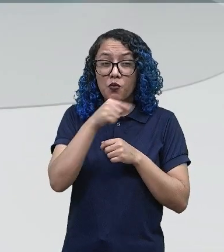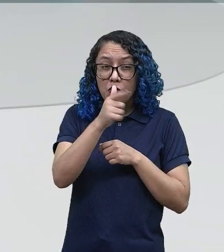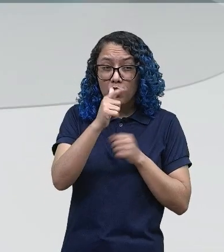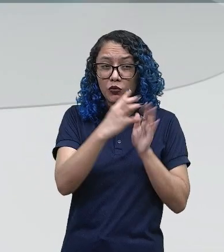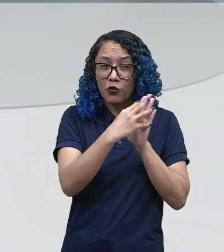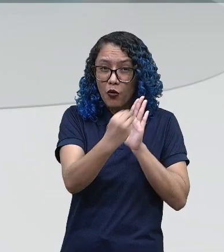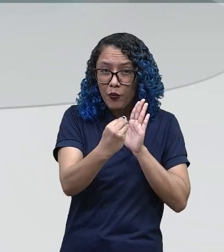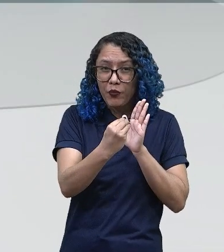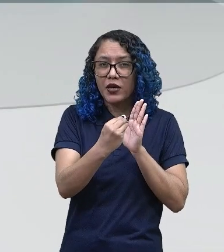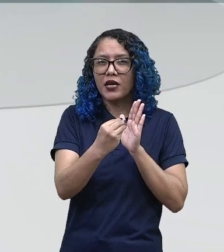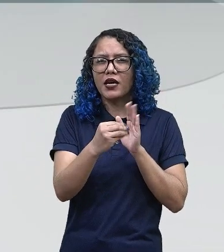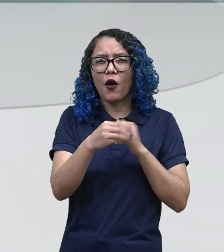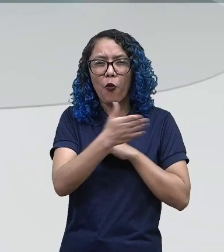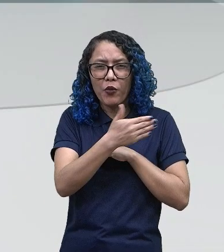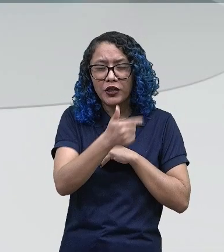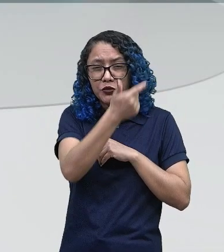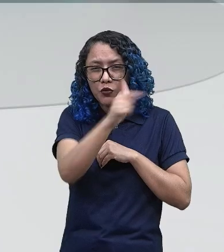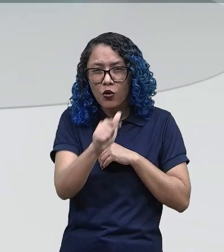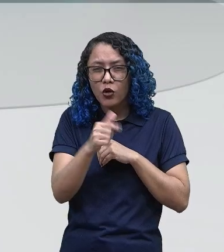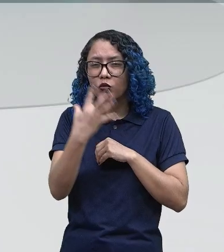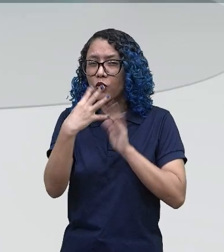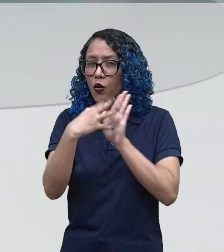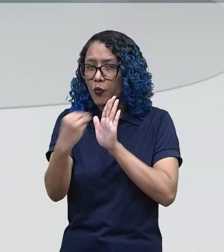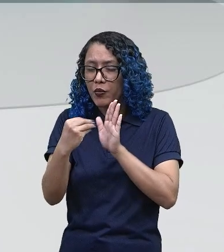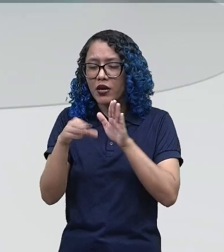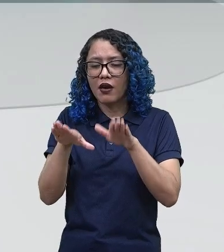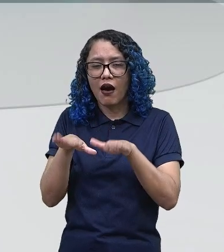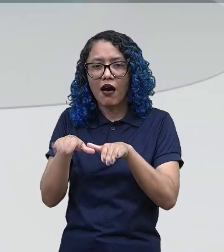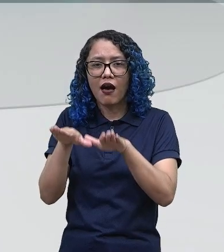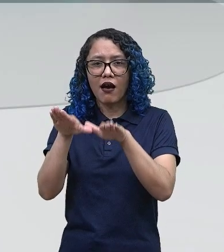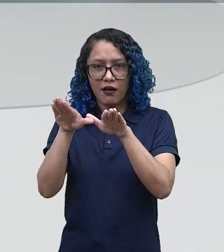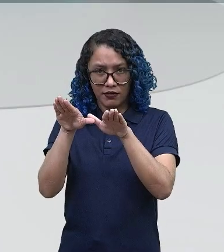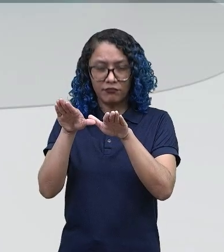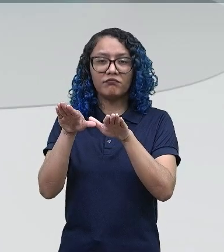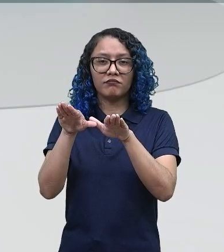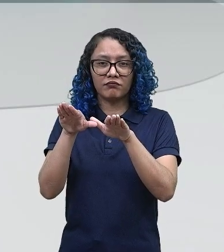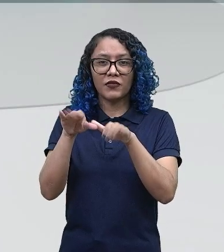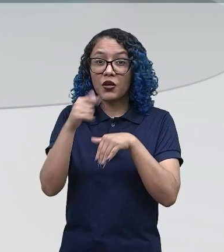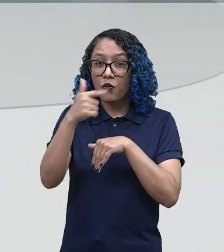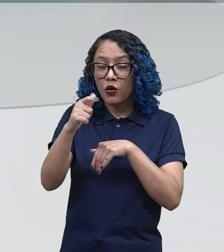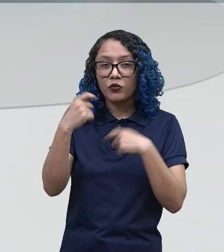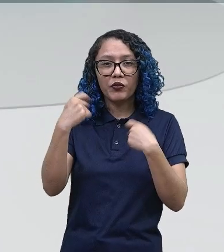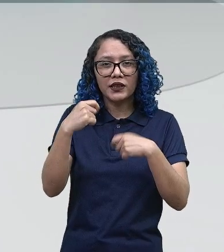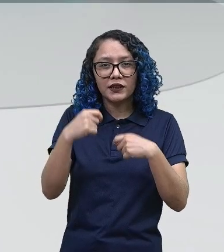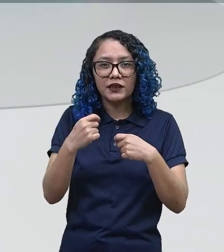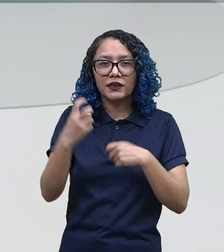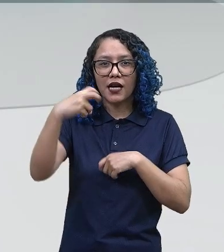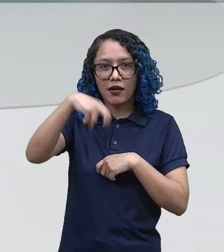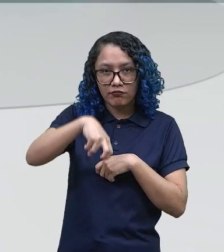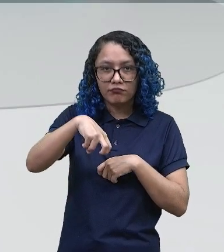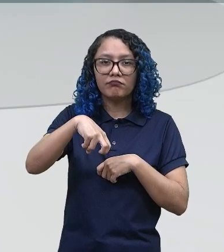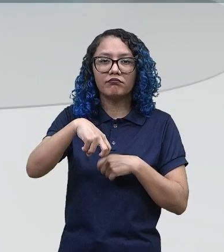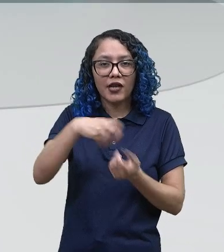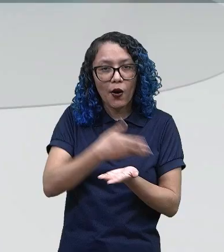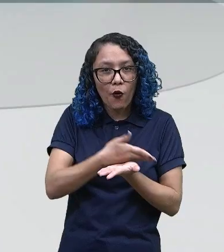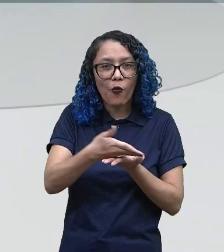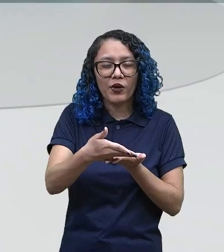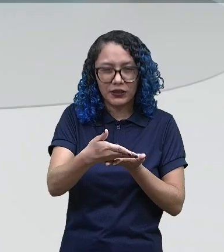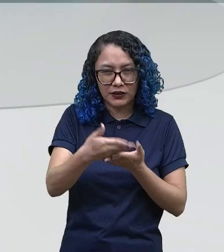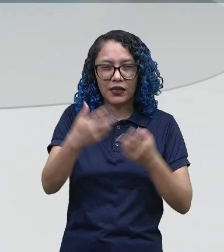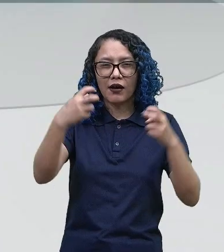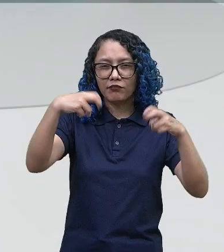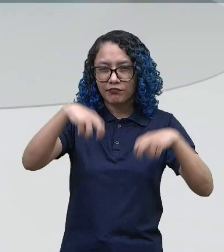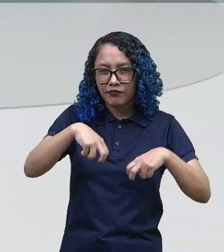outro imita a ave, e o outro tem ali a ideia da projeção de se ajoelhar para iniciar a luta. São